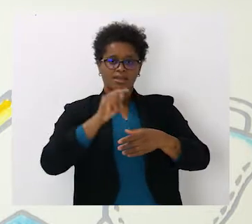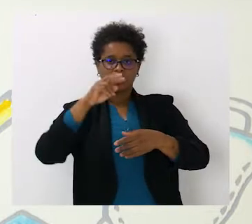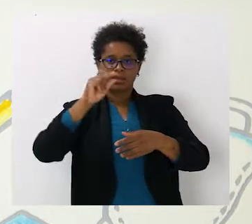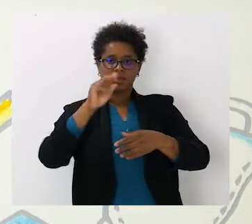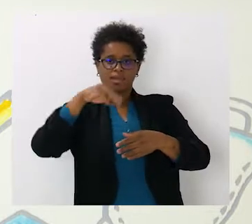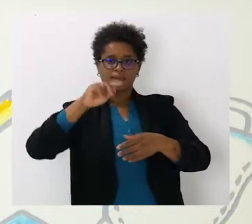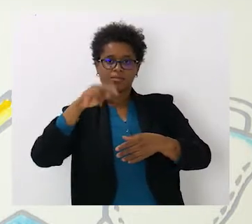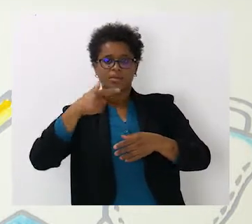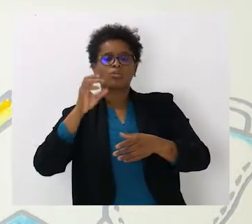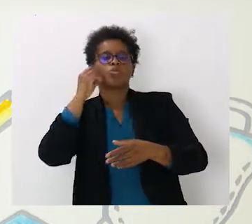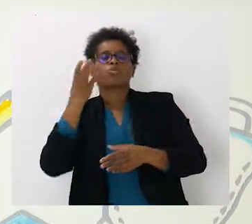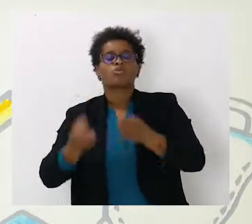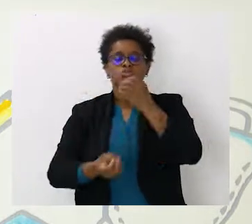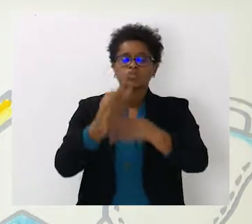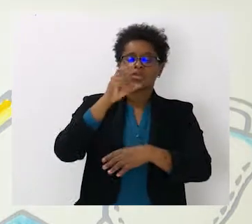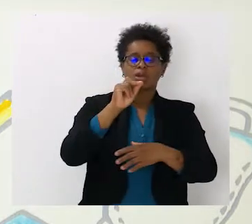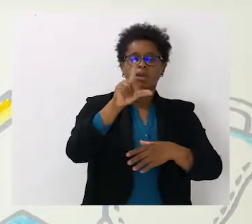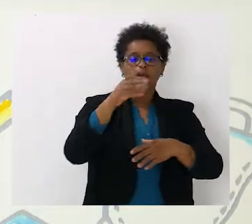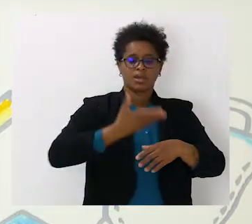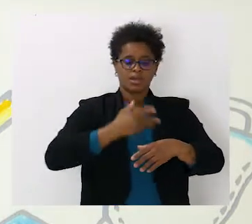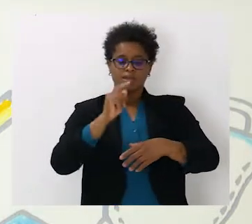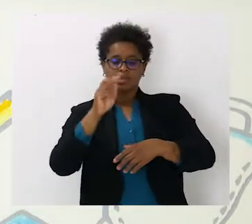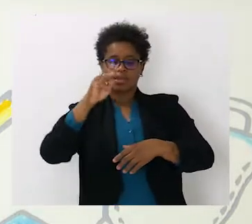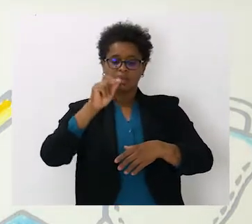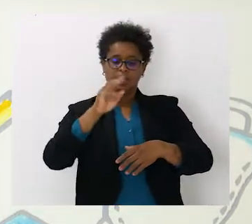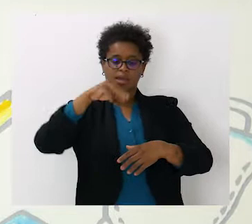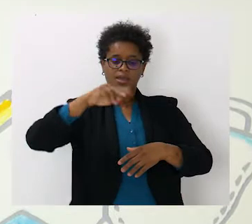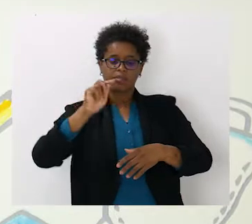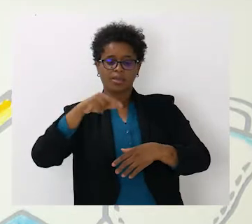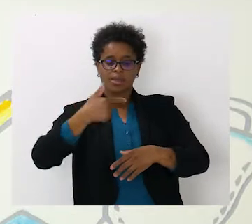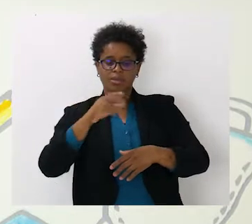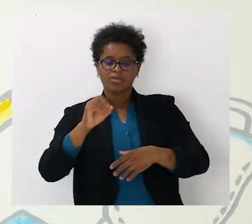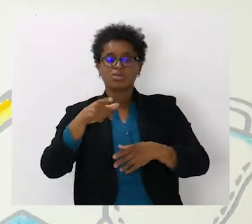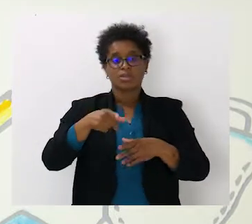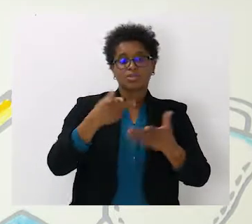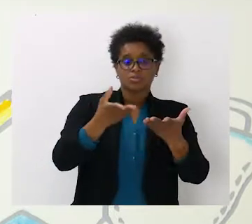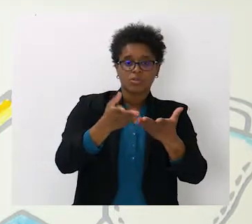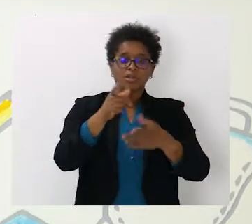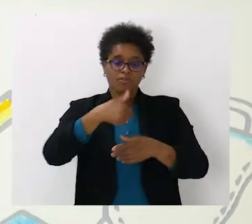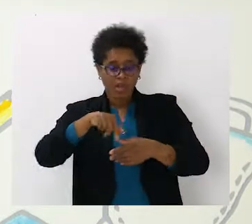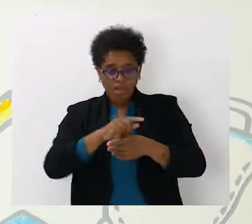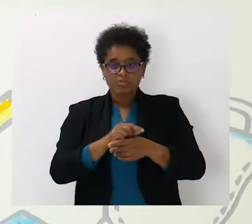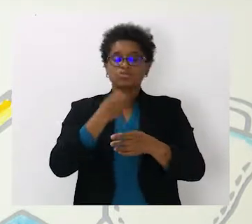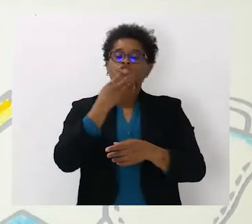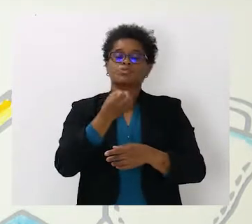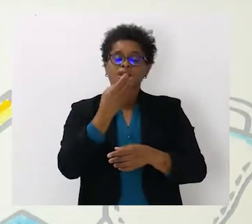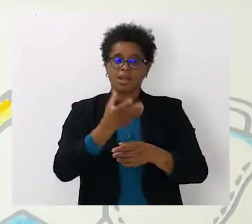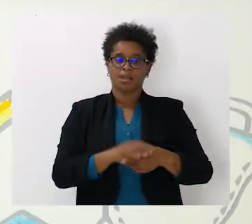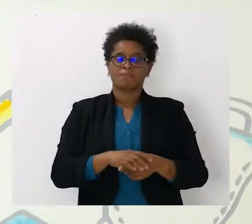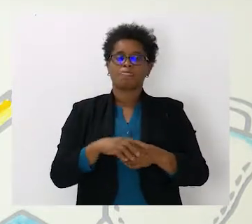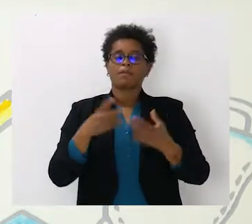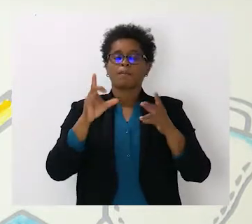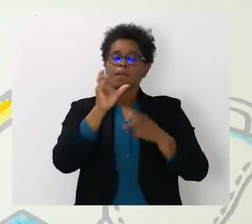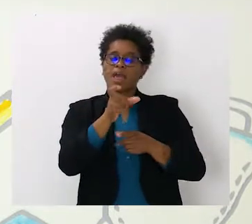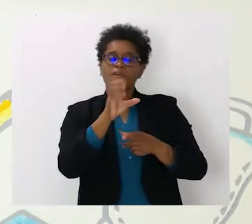como surgiram os aldeamentos. Então é nessa perspectiva que vamos explicar